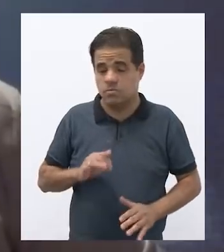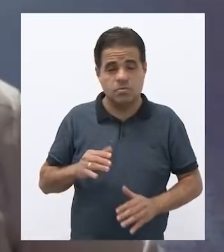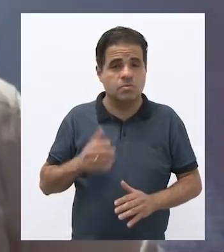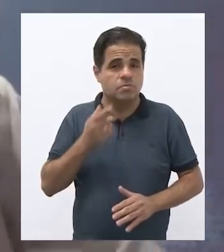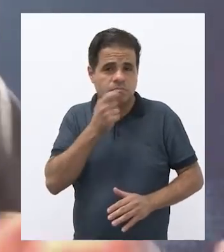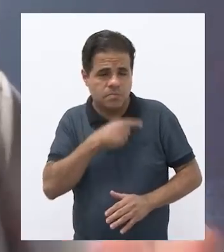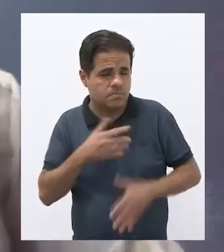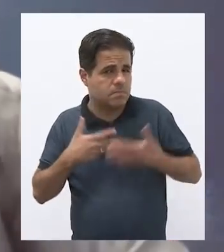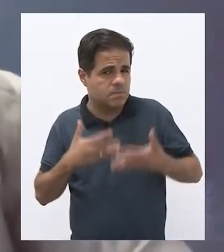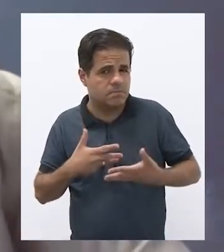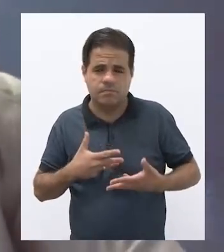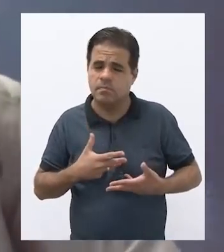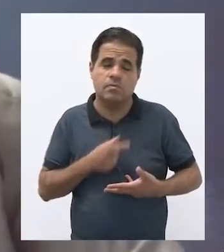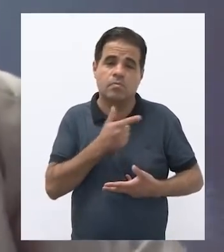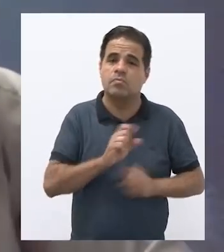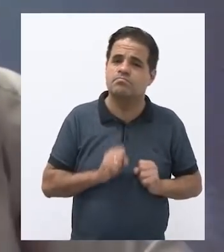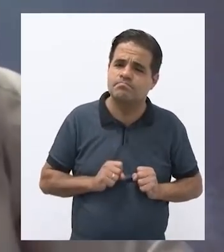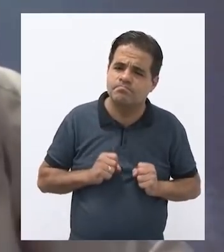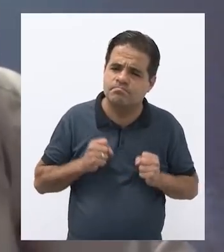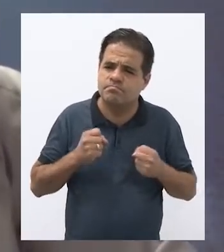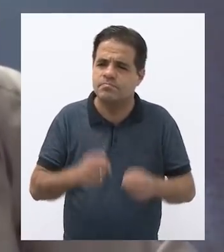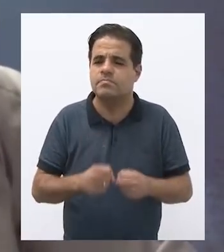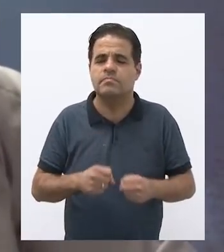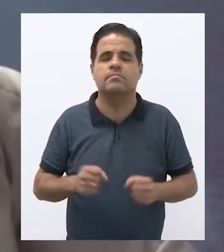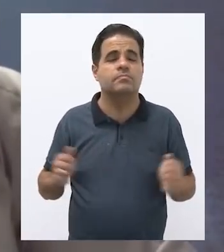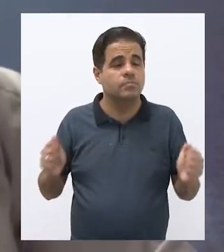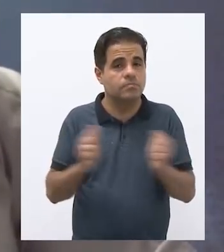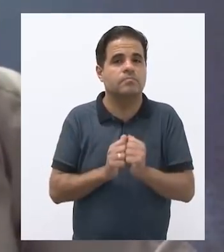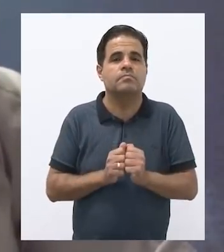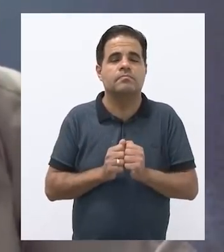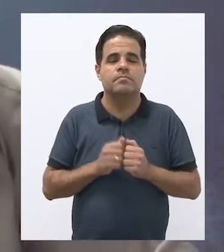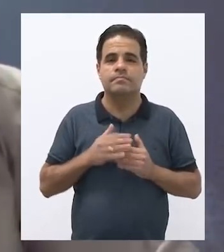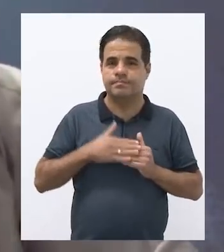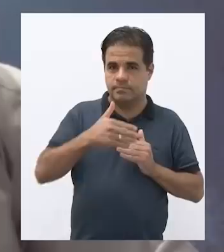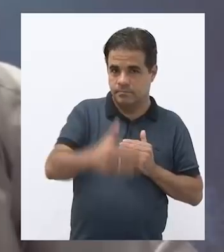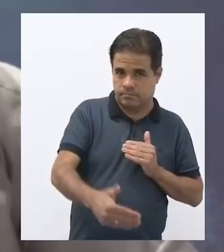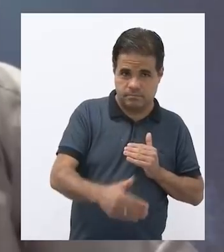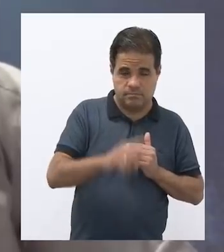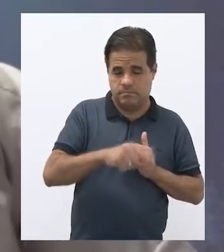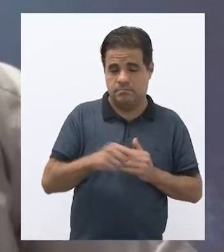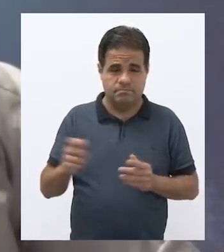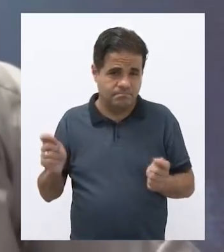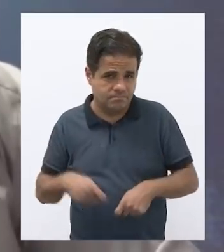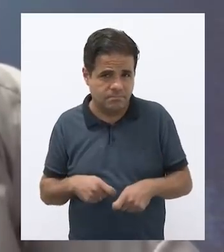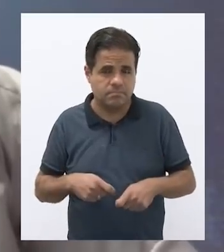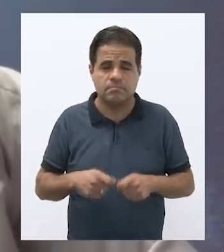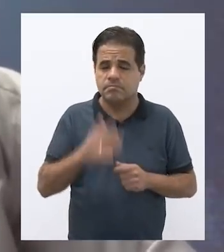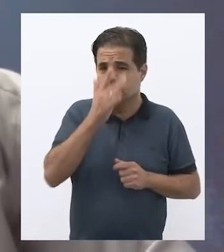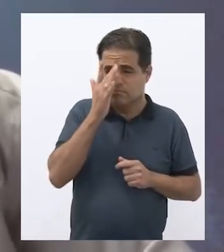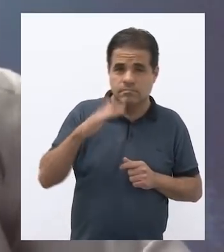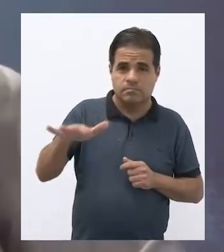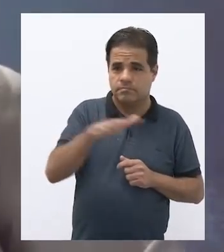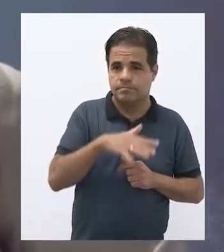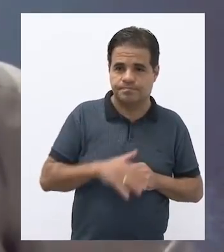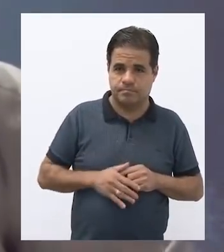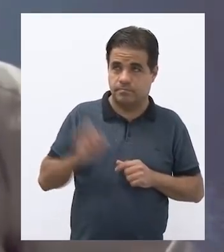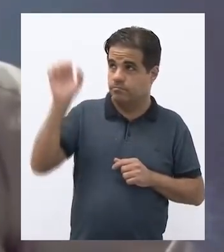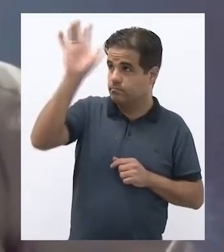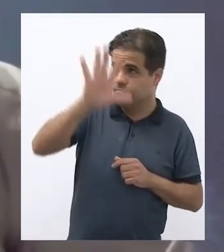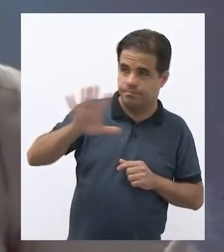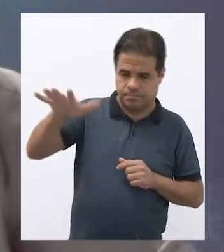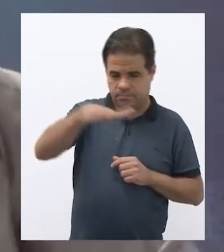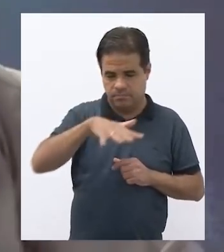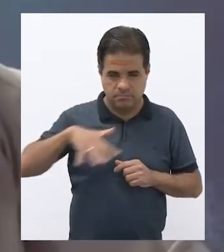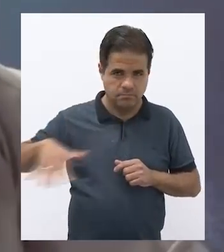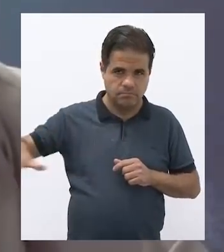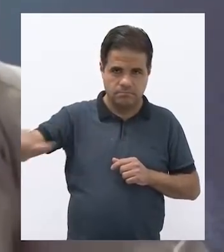entretenimento. E aí há um outro esforço que precisa ser feito em conjunto, evidentemente, que é de capacitar o Estado, de maneira geral,